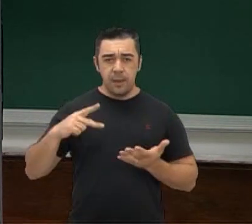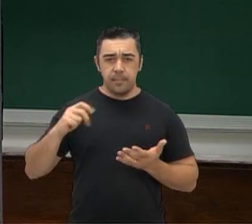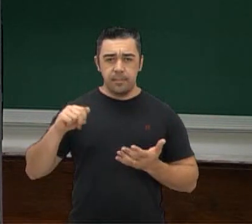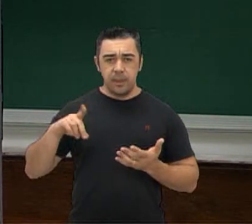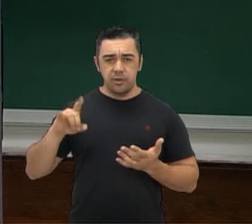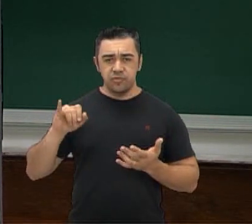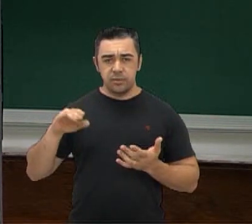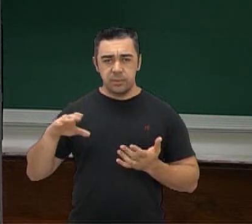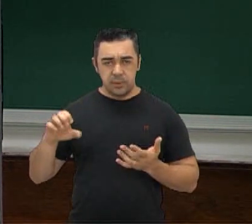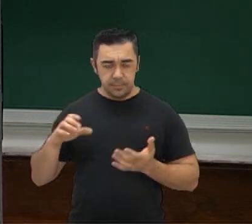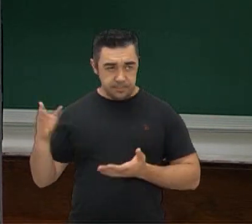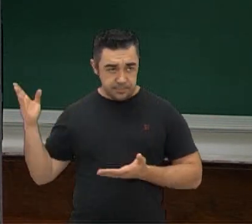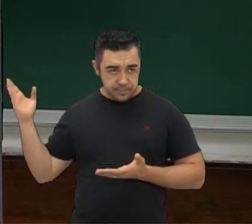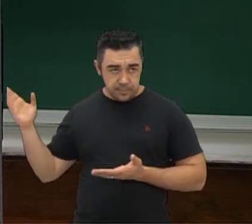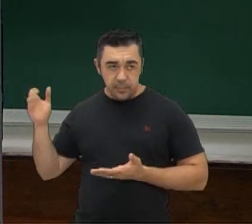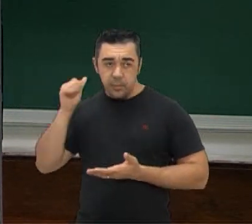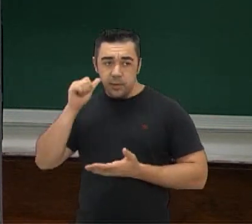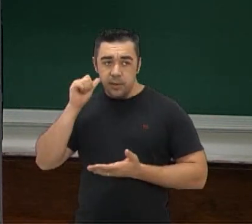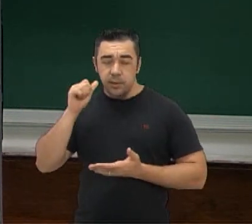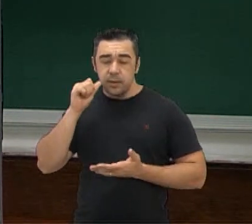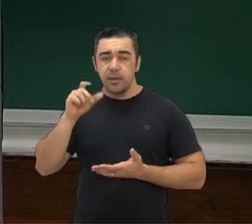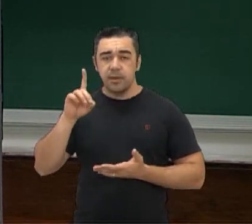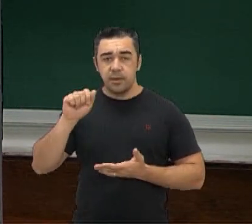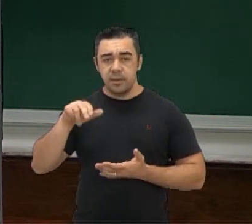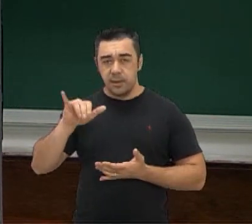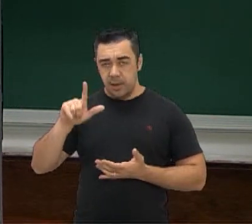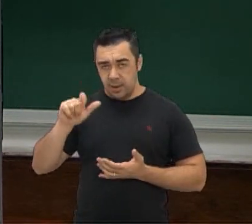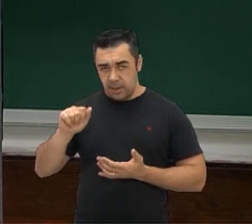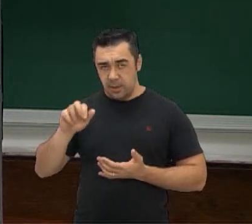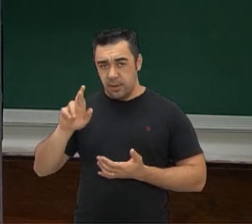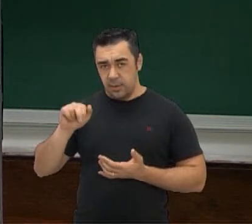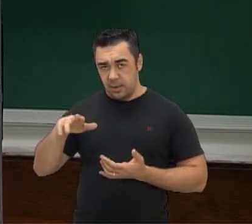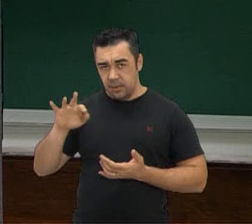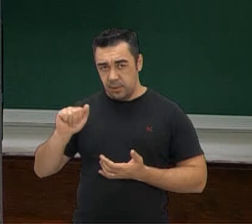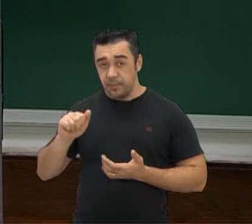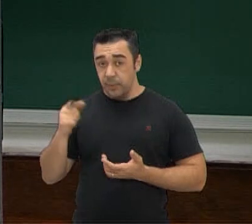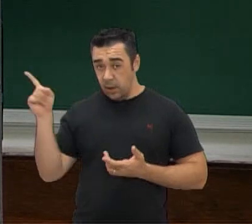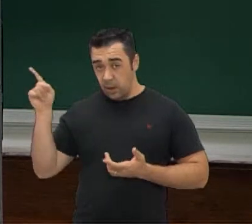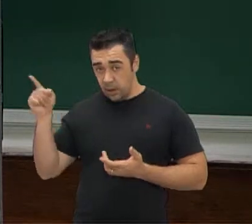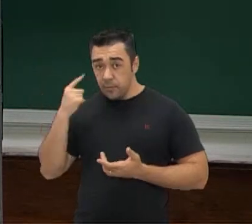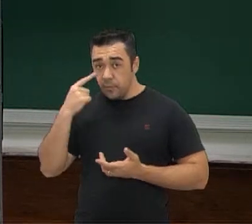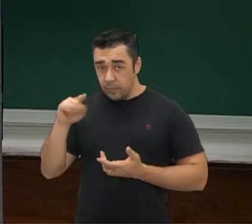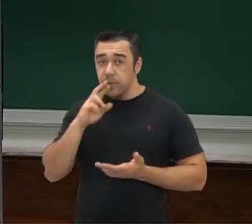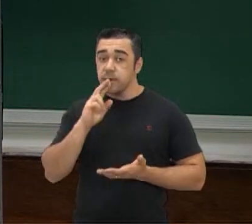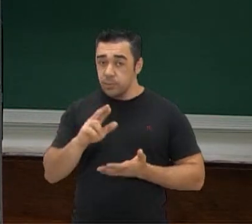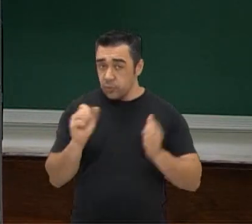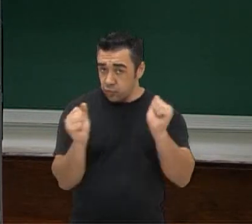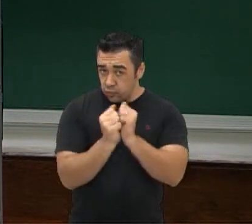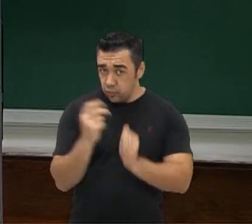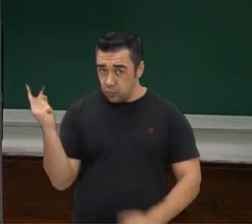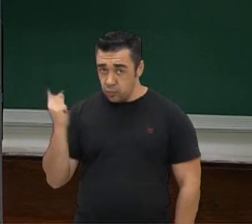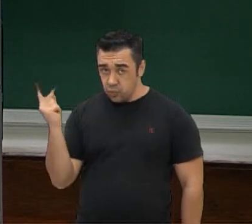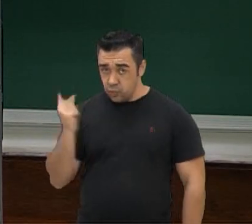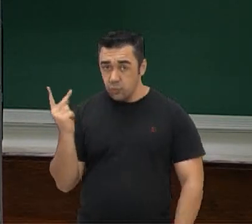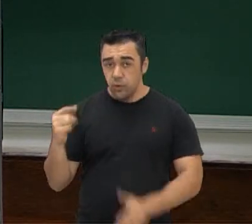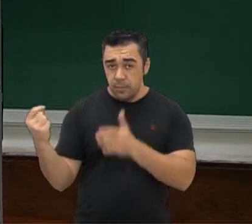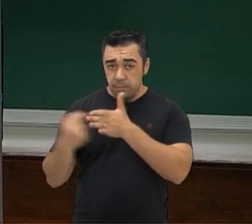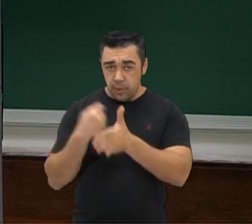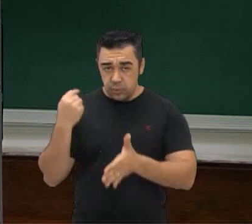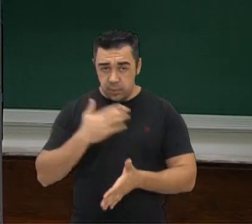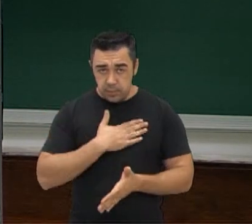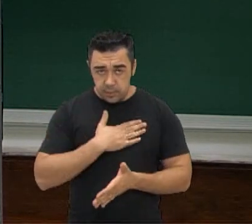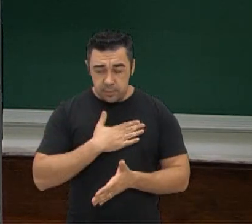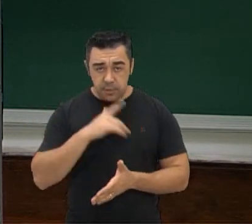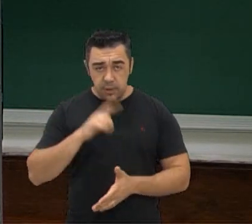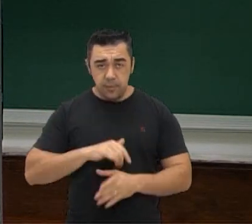fala. Então, gente, eu vou colocar aqui para vocês mais um quiz e daí a gente responde junto aqui já essas duas perguntas dos dois alunos que mandaram para mim, certo? Aqui